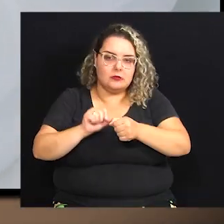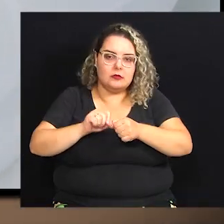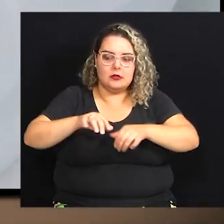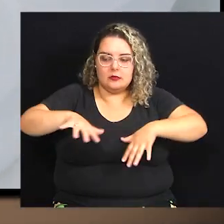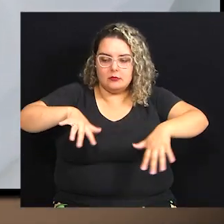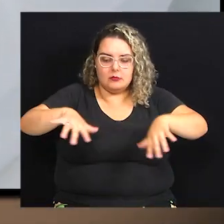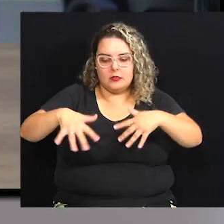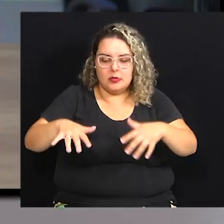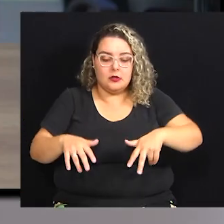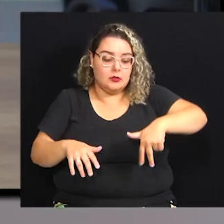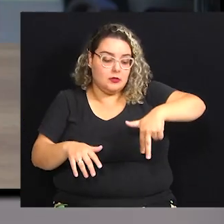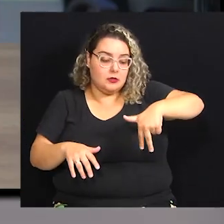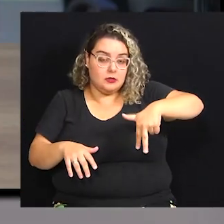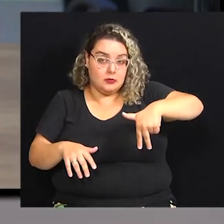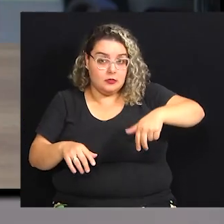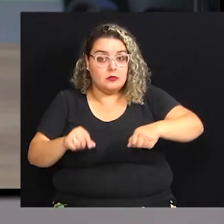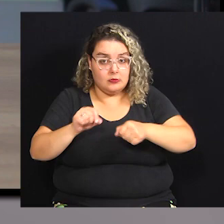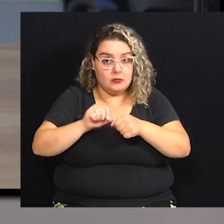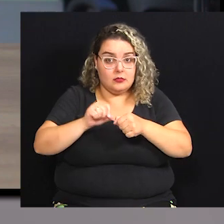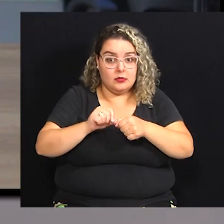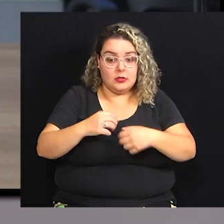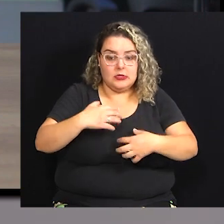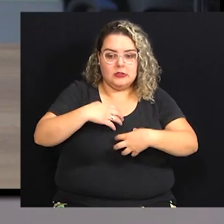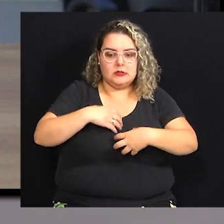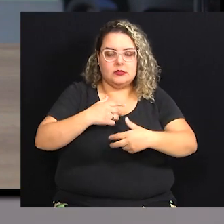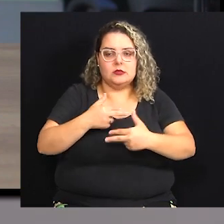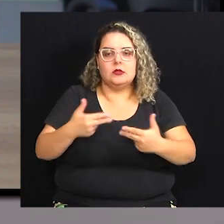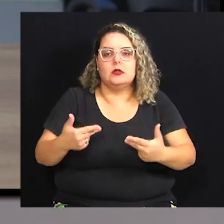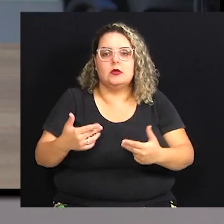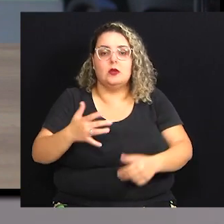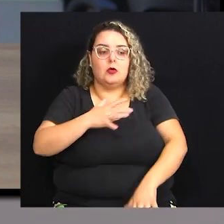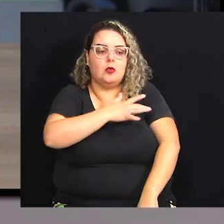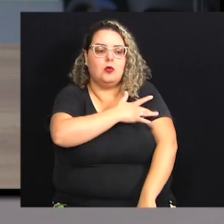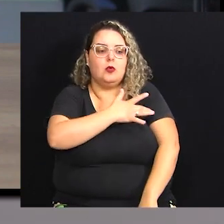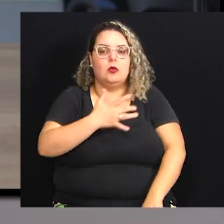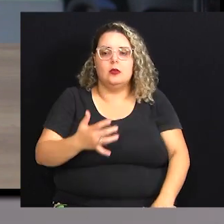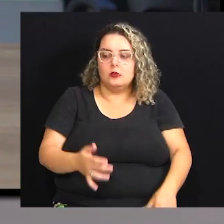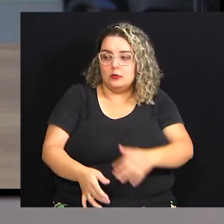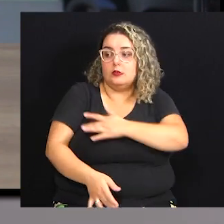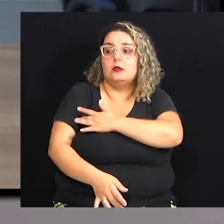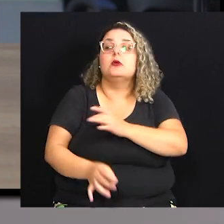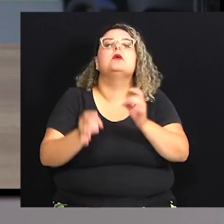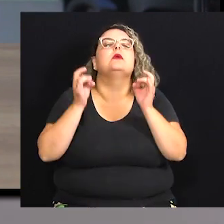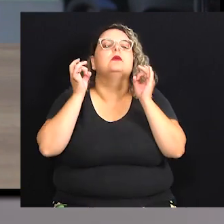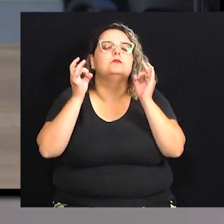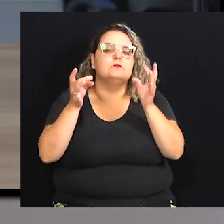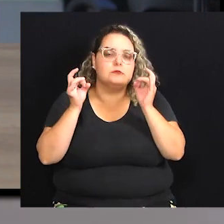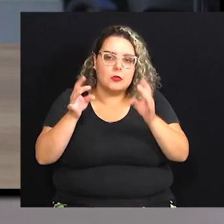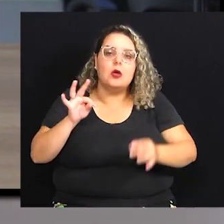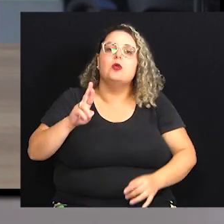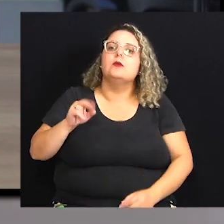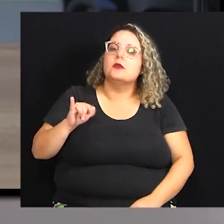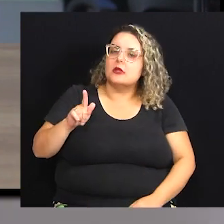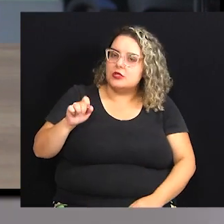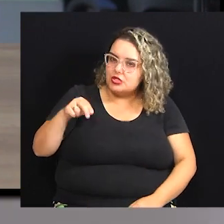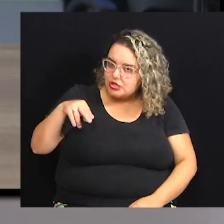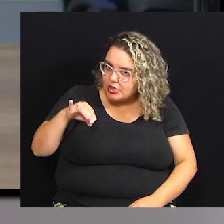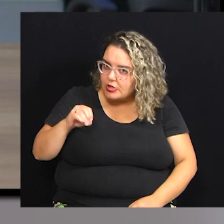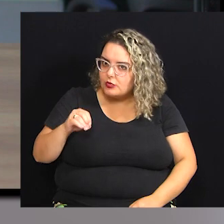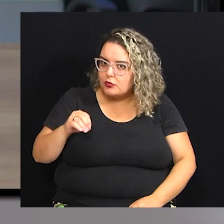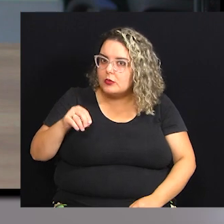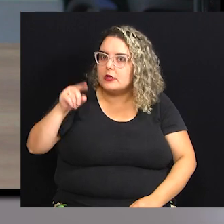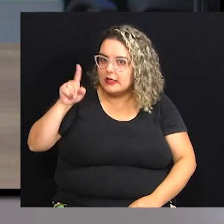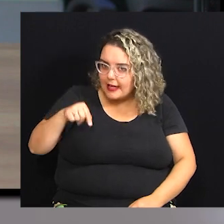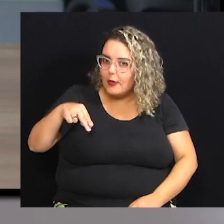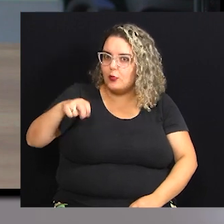mexer mão, mexer perna, e tem nervos que fazem a gente sentir algo, sentir toque, inclusive sentir dor, que é o caso do trigêmeo. Então vai depender